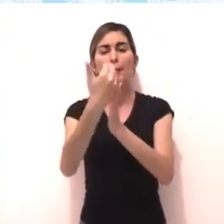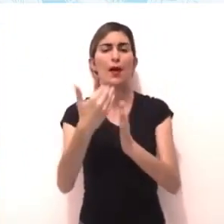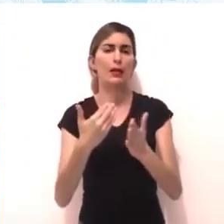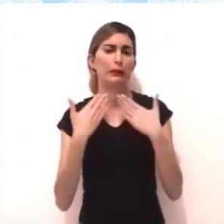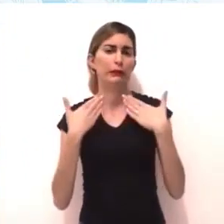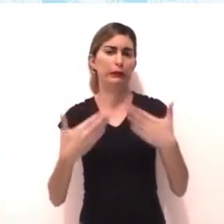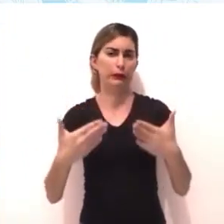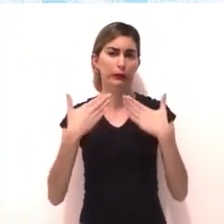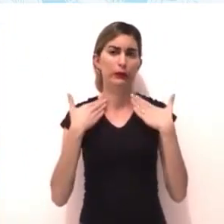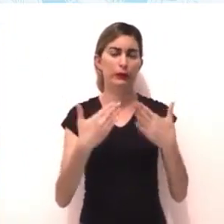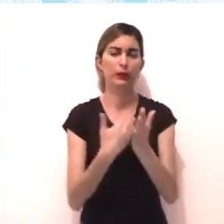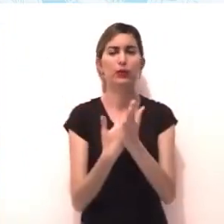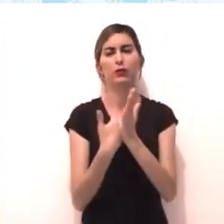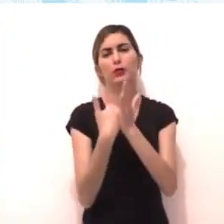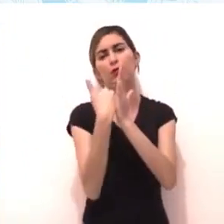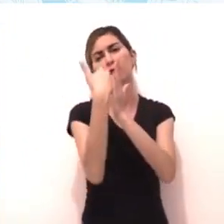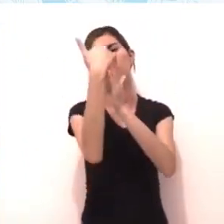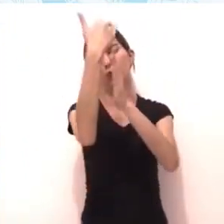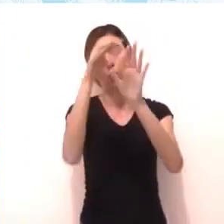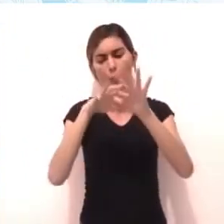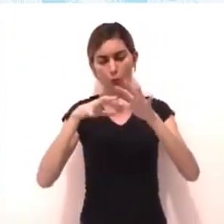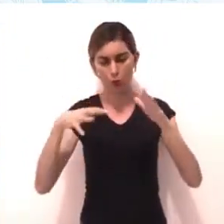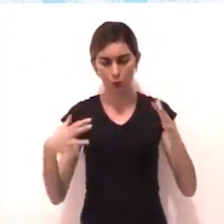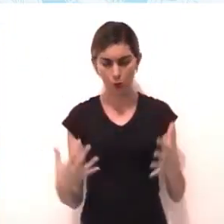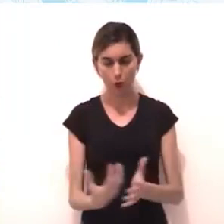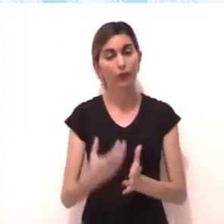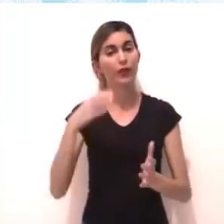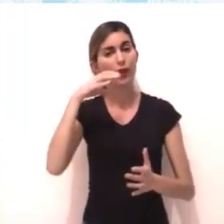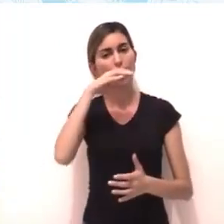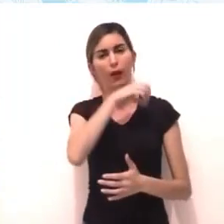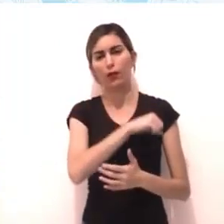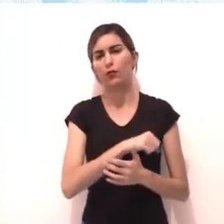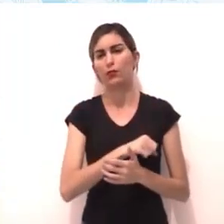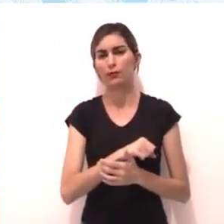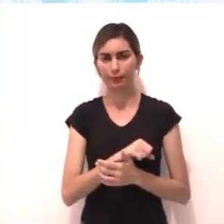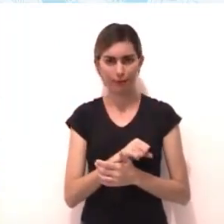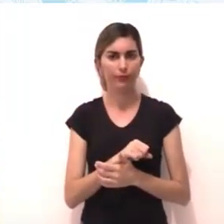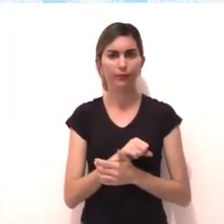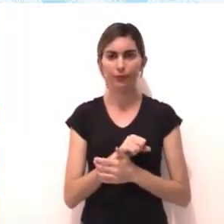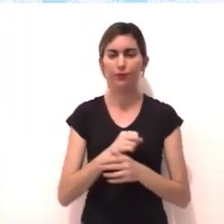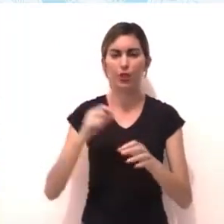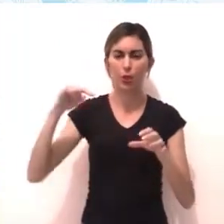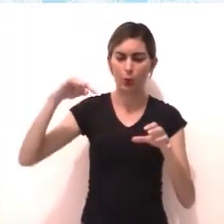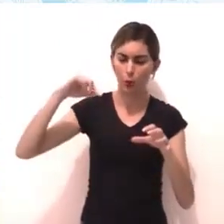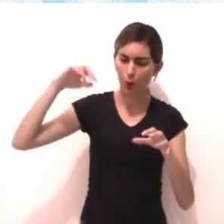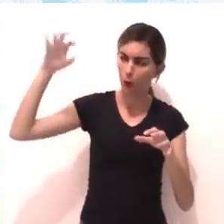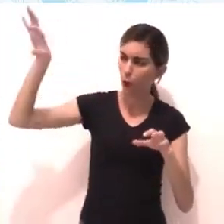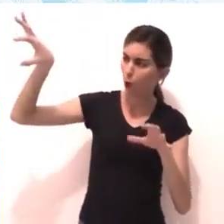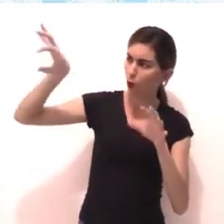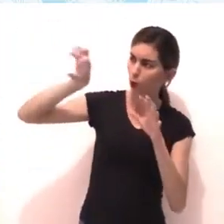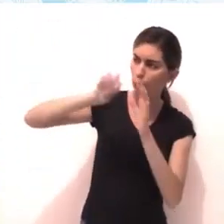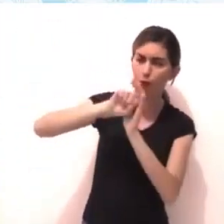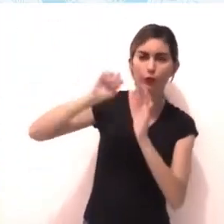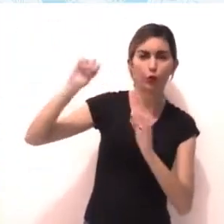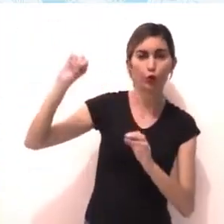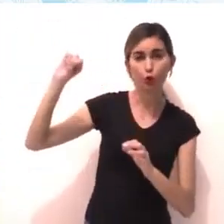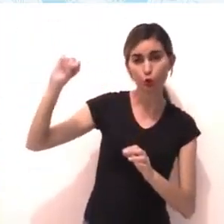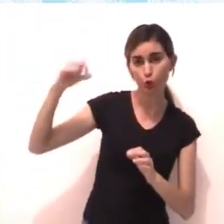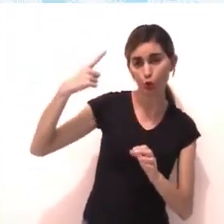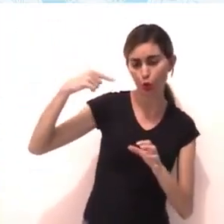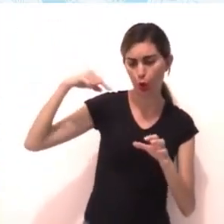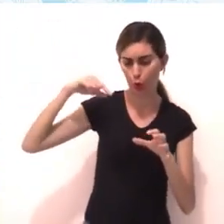a temperatura do nosso planeta, né? Nessa situação, os raios solares eles penetram na atmosfera e